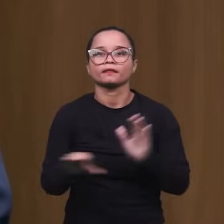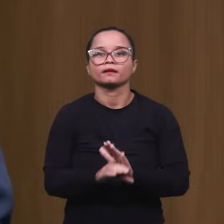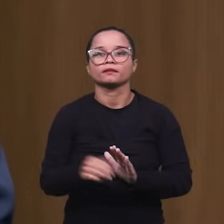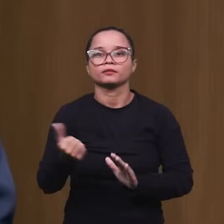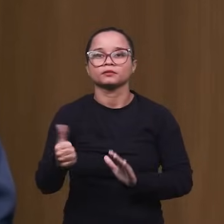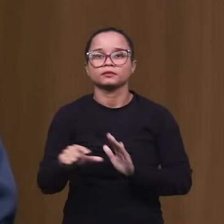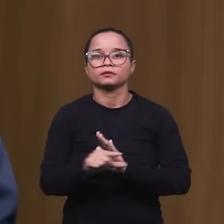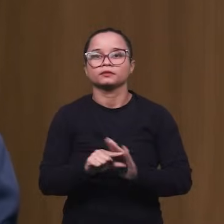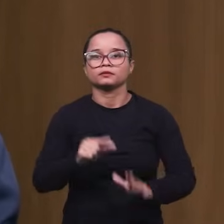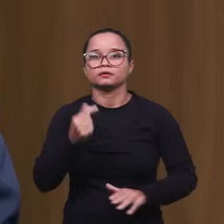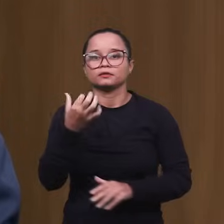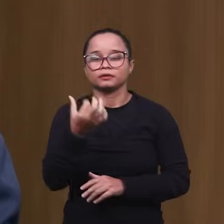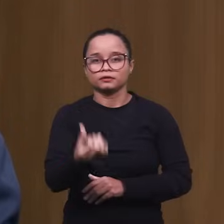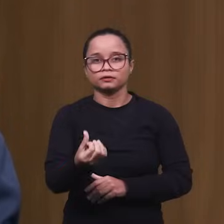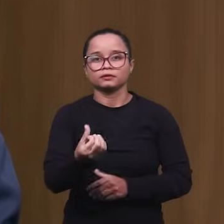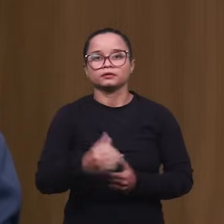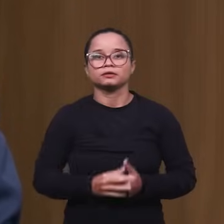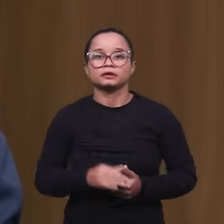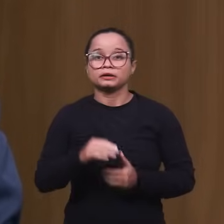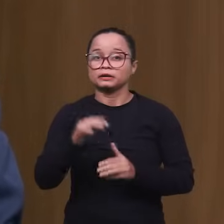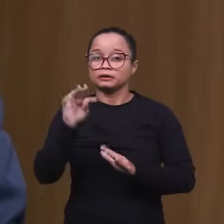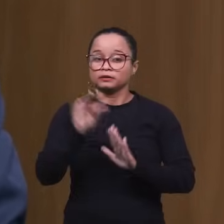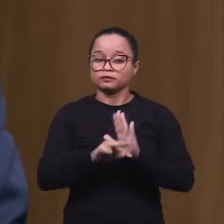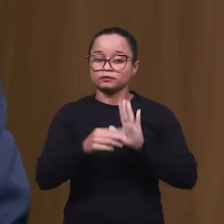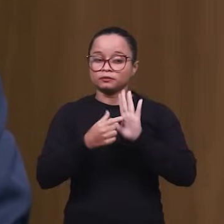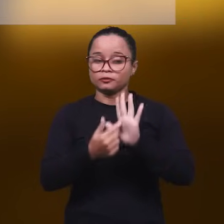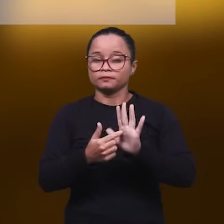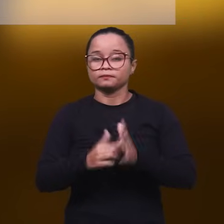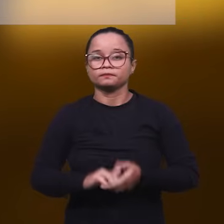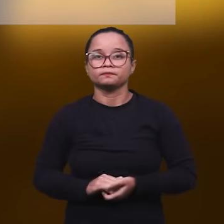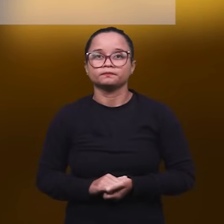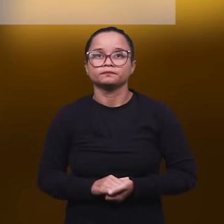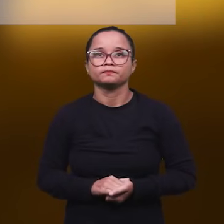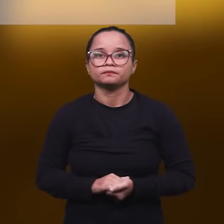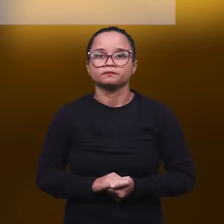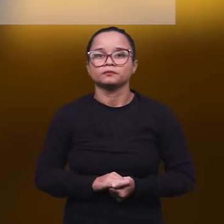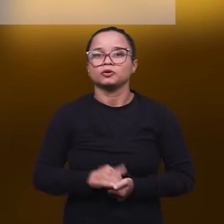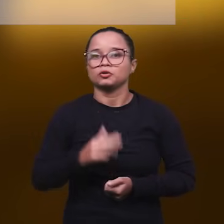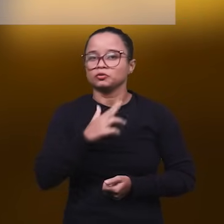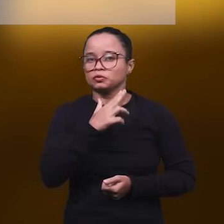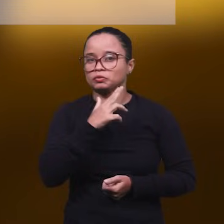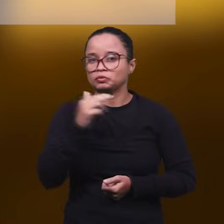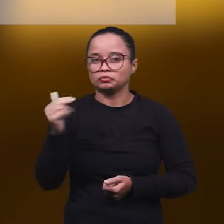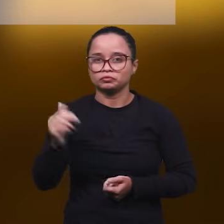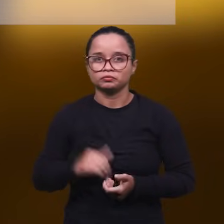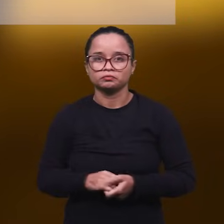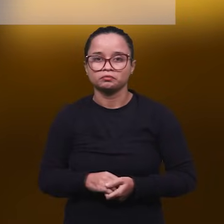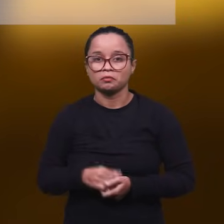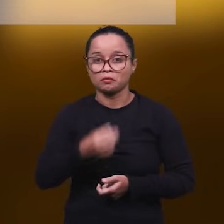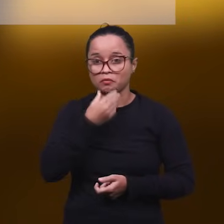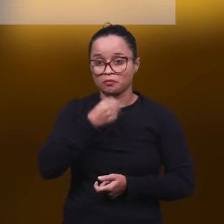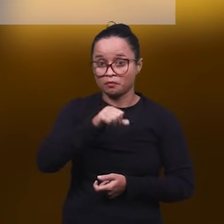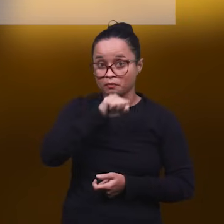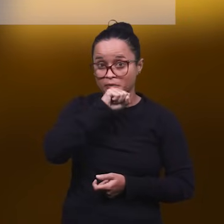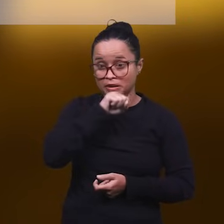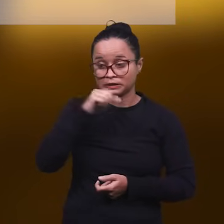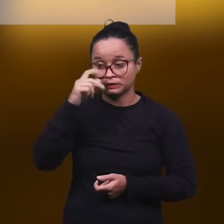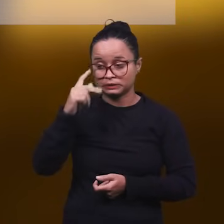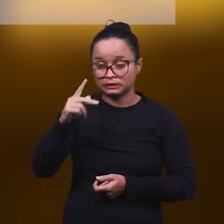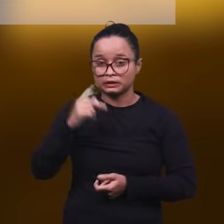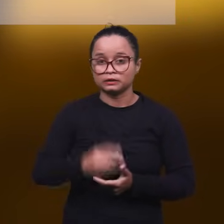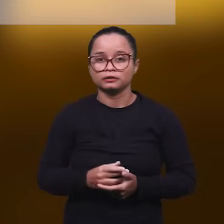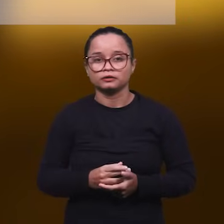capítulo 1, no verso 6, que nos diz assim: E nunca seu pai o